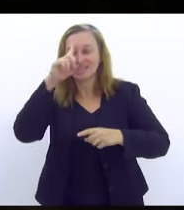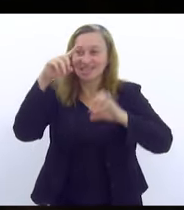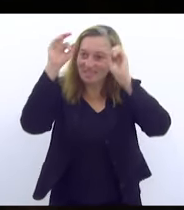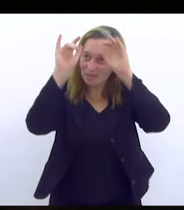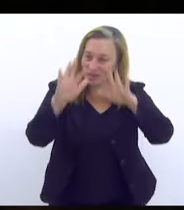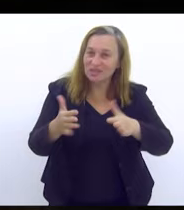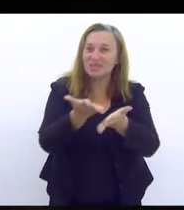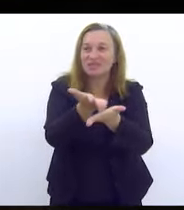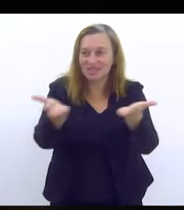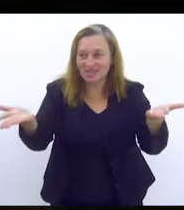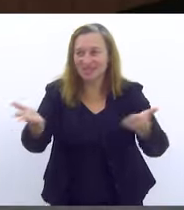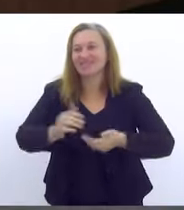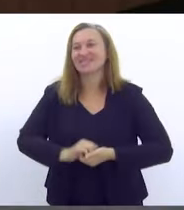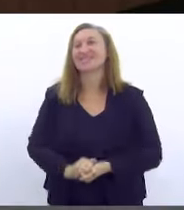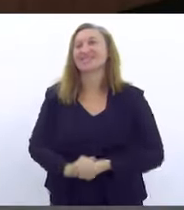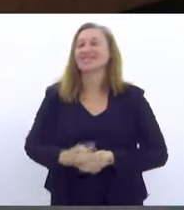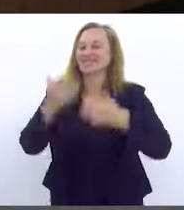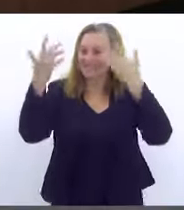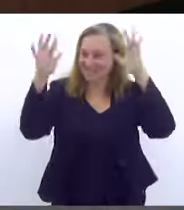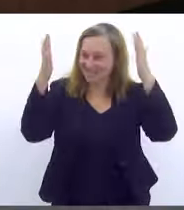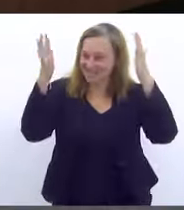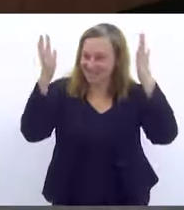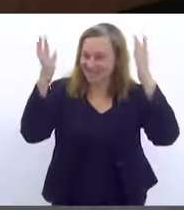abençoe a todas as senhoras.